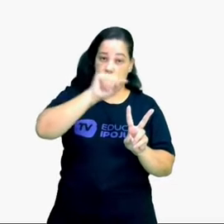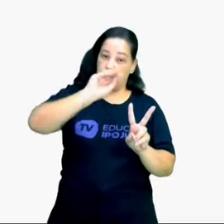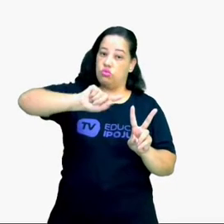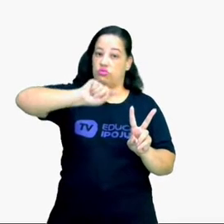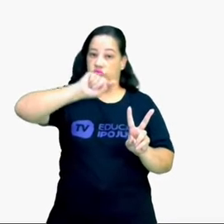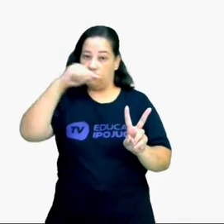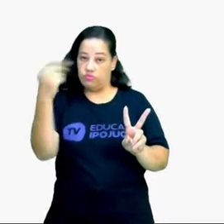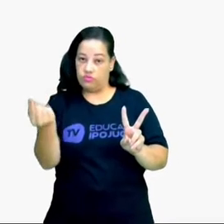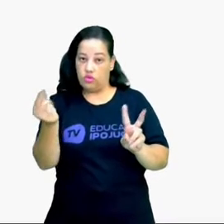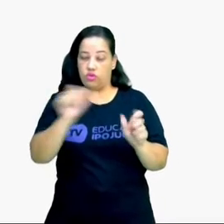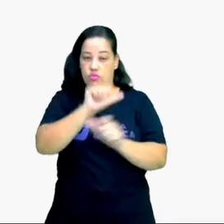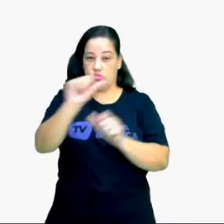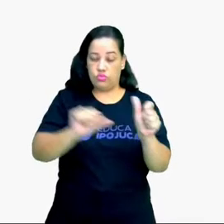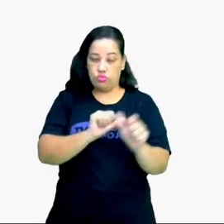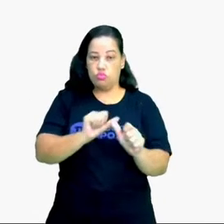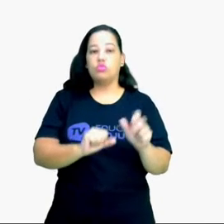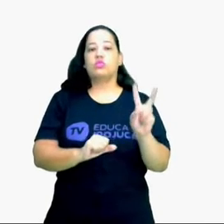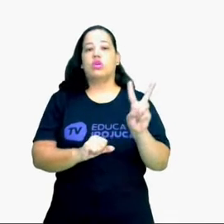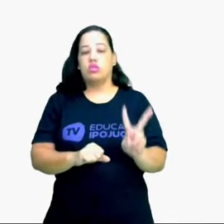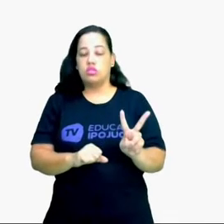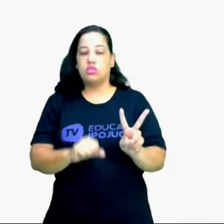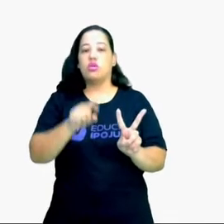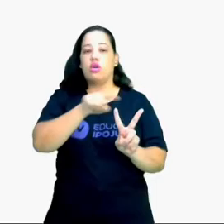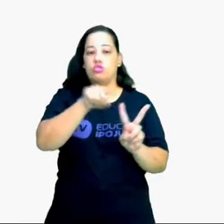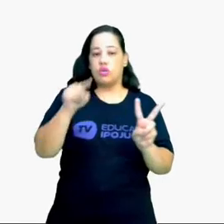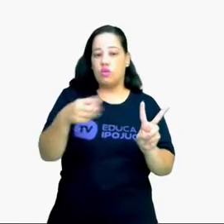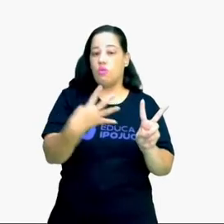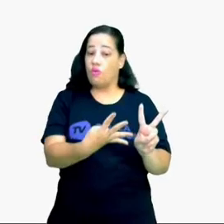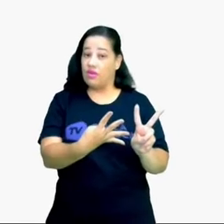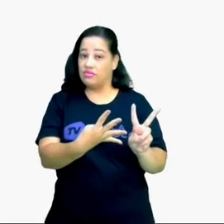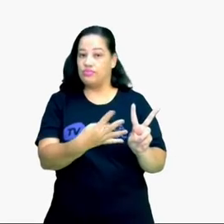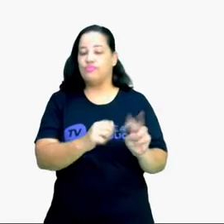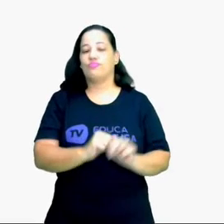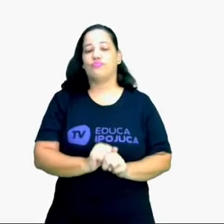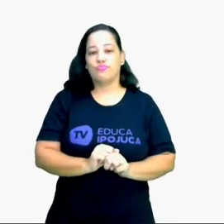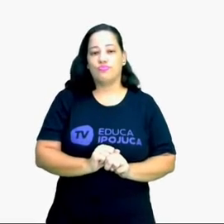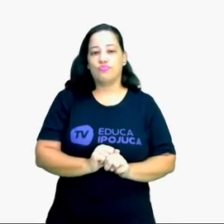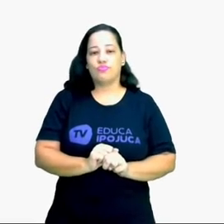vai para fora. Raiz quadrada de 4, ok?